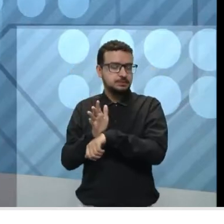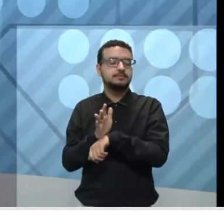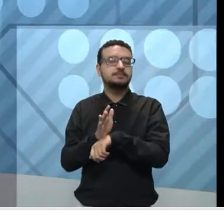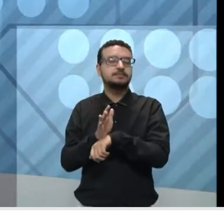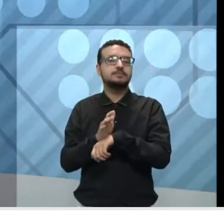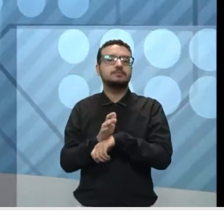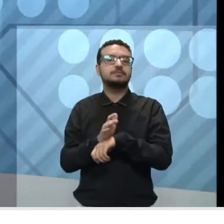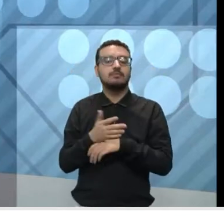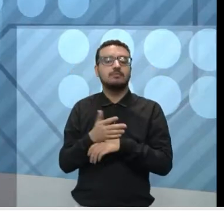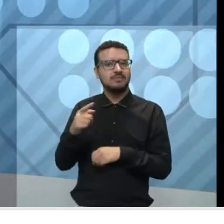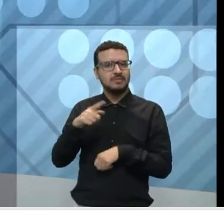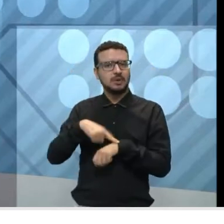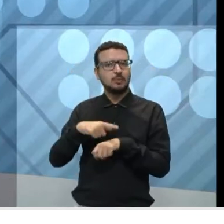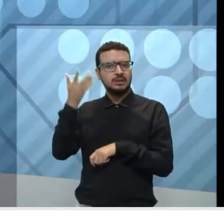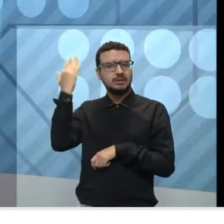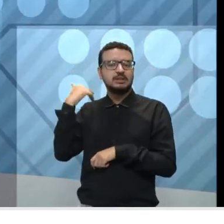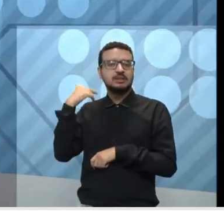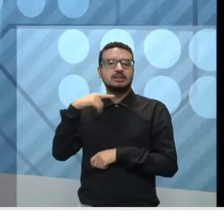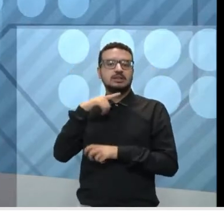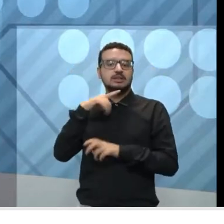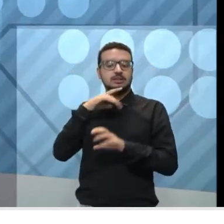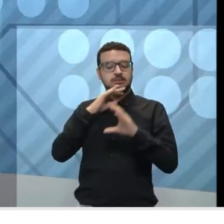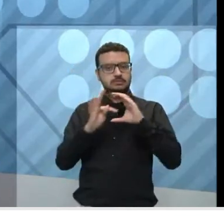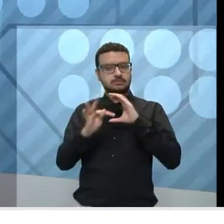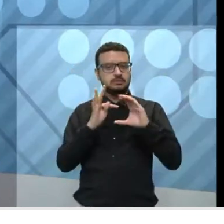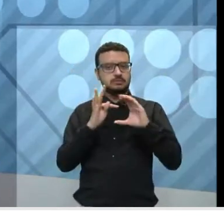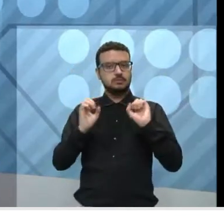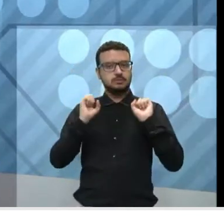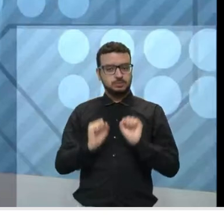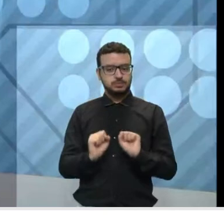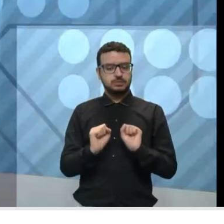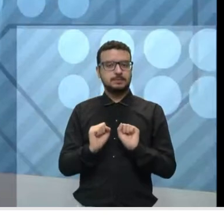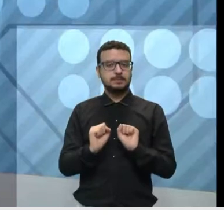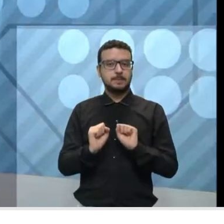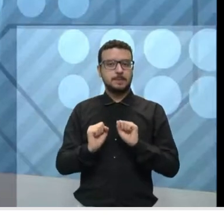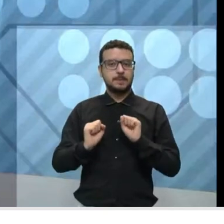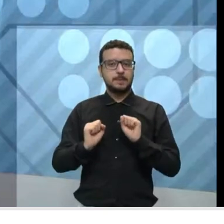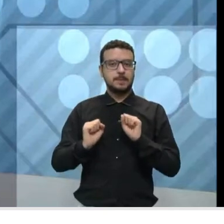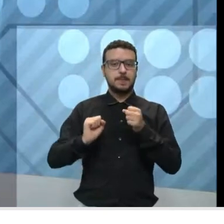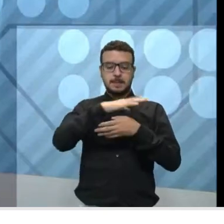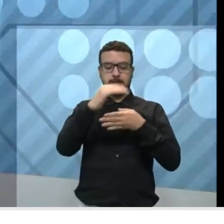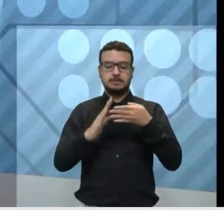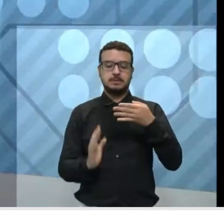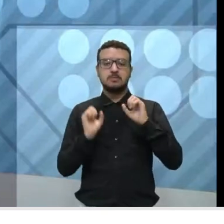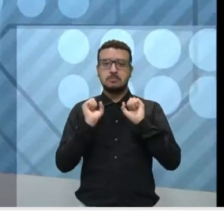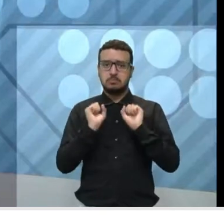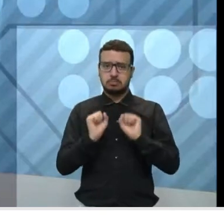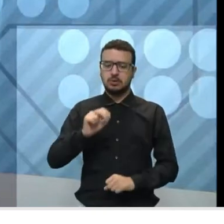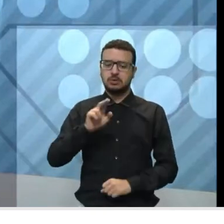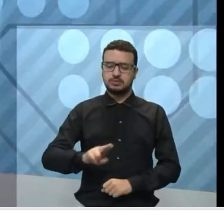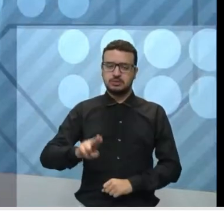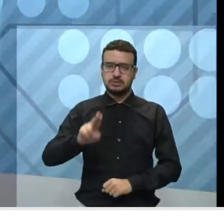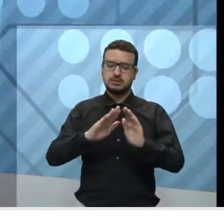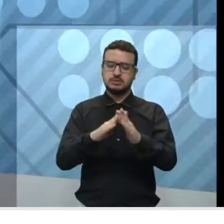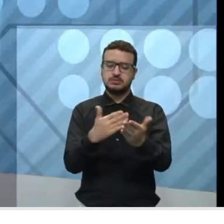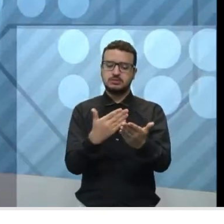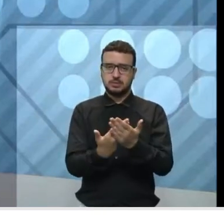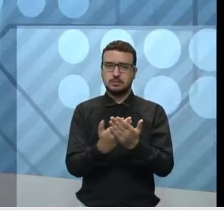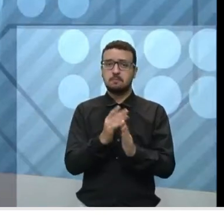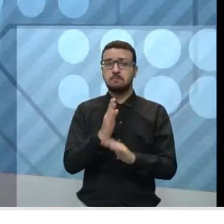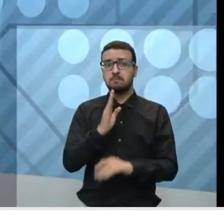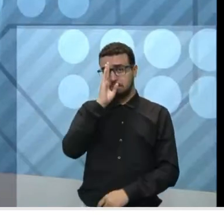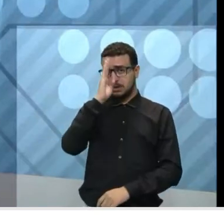que a língua de sinais seja utilizada no contexto educacional, lá nos Estados Unidos, principalmente. E a língua de sinais, ela